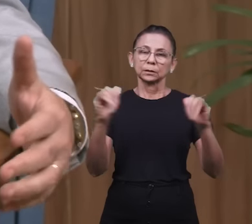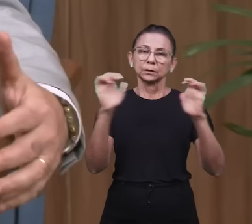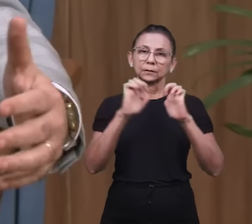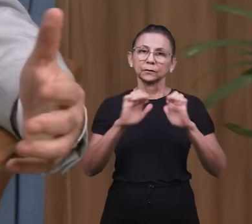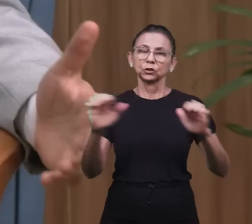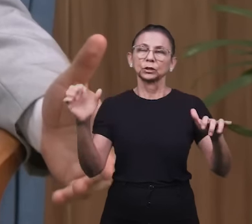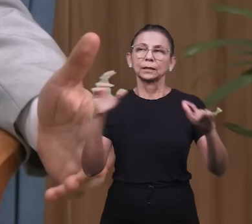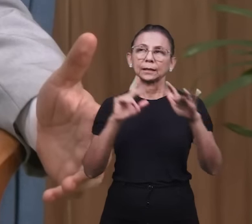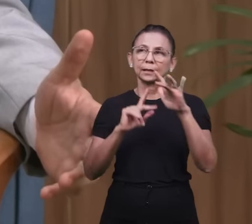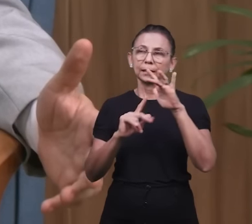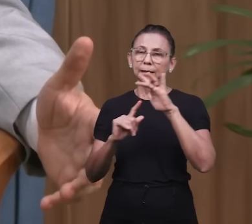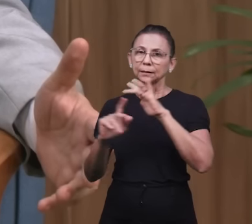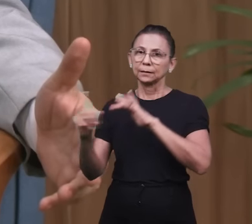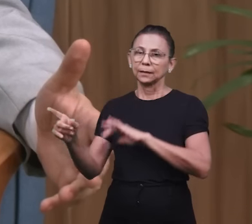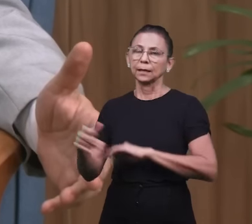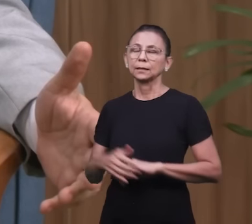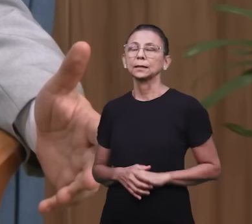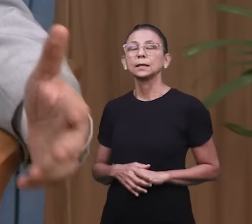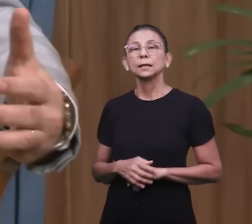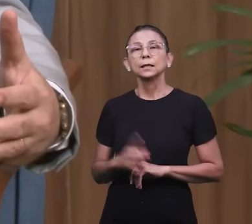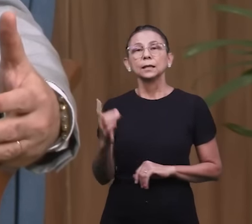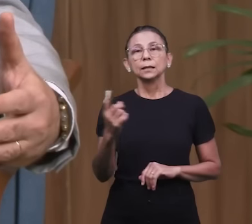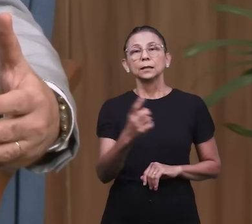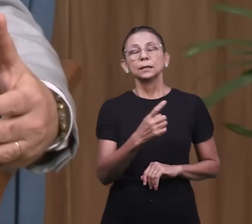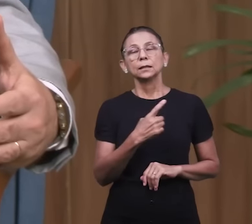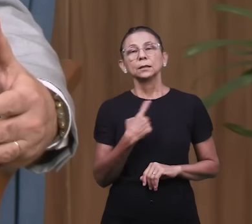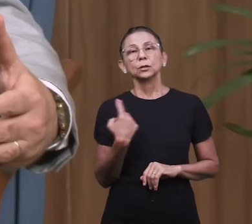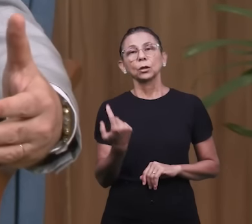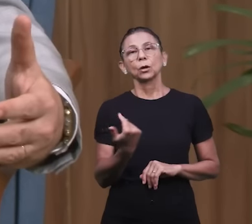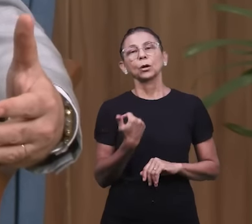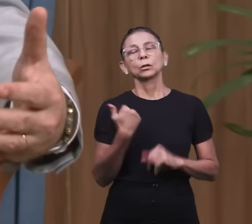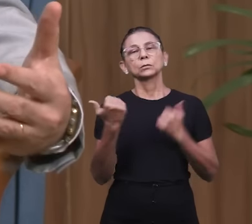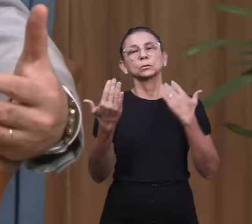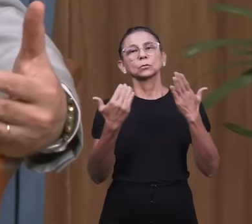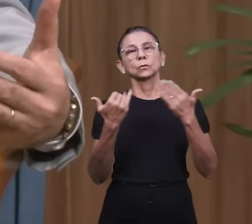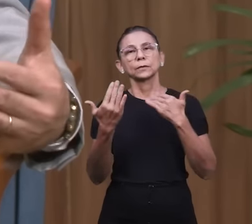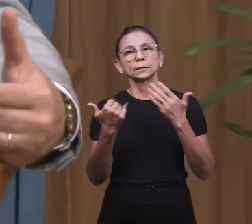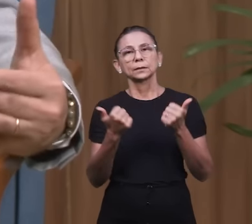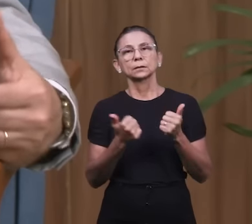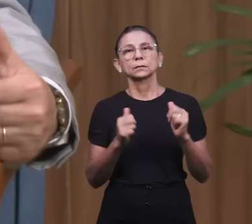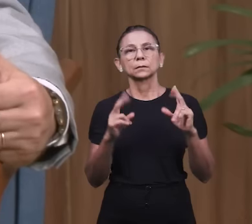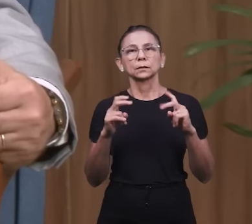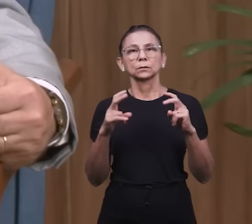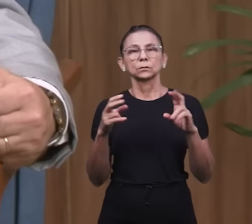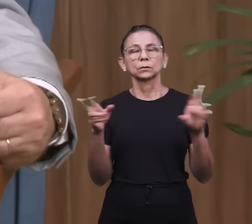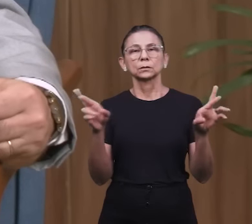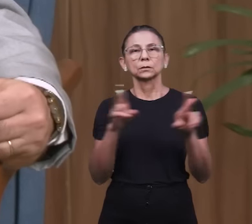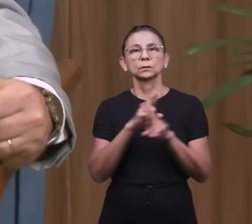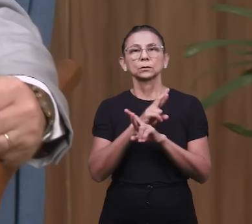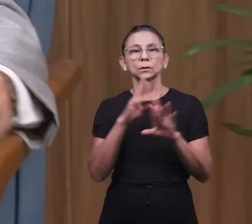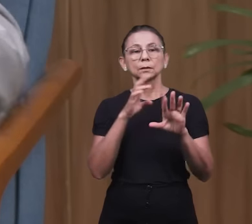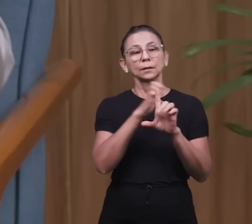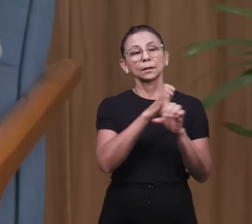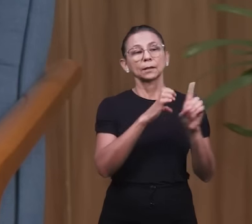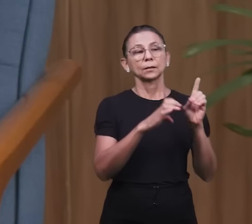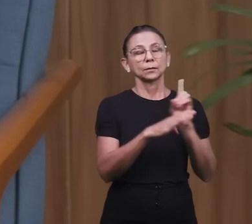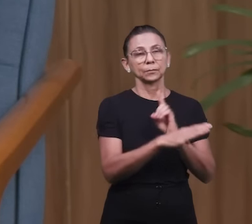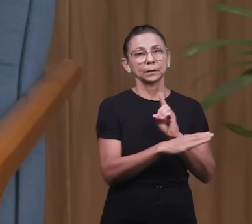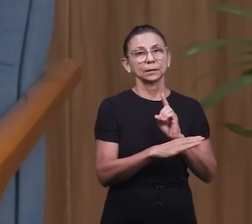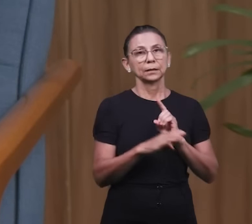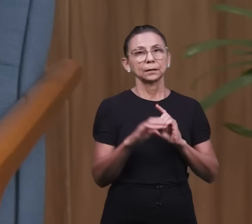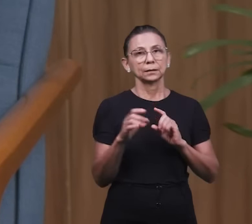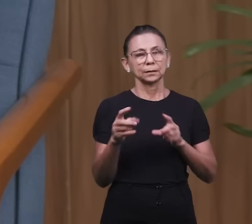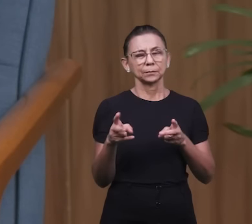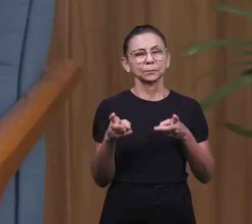a gente conversa que no estúdio acerca do assunto que foi trazido na escola bíblica dominical se você